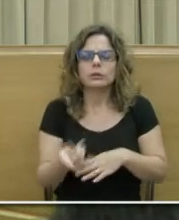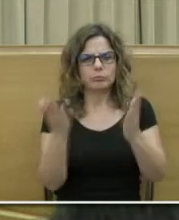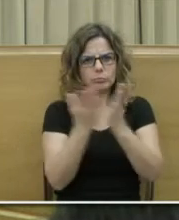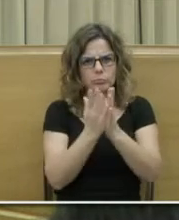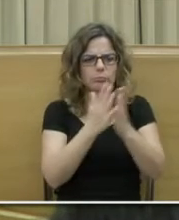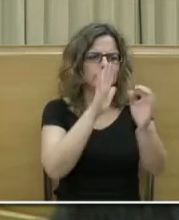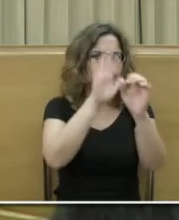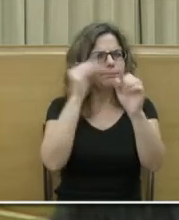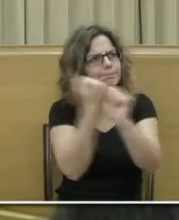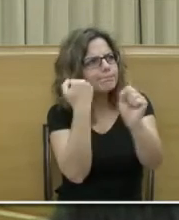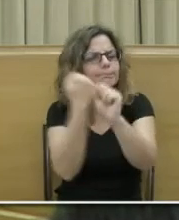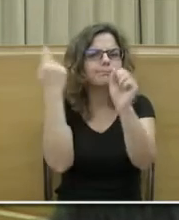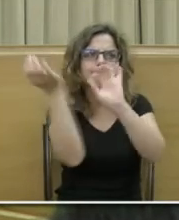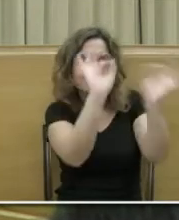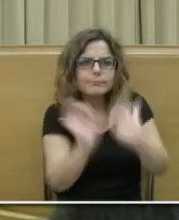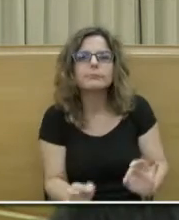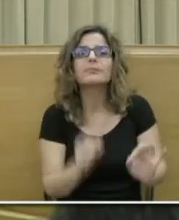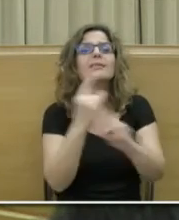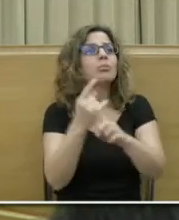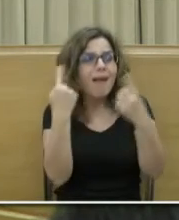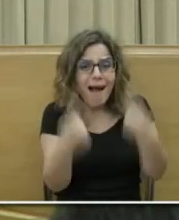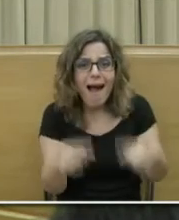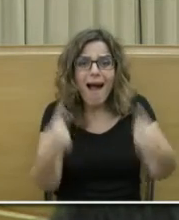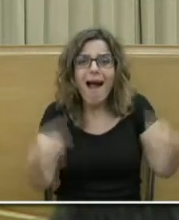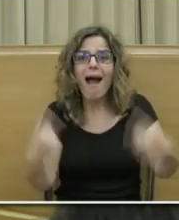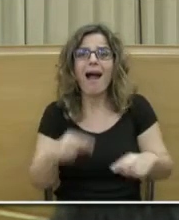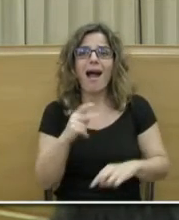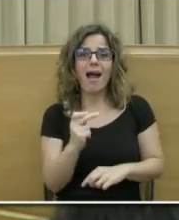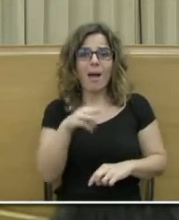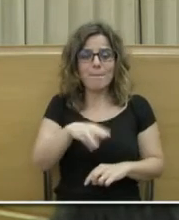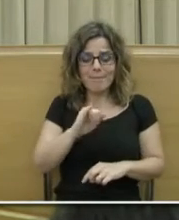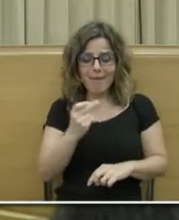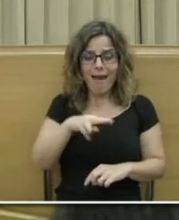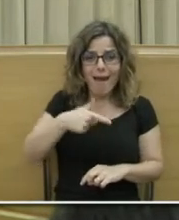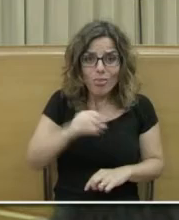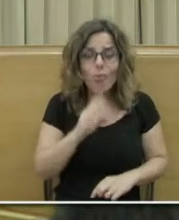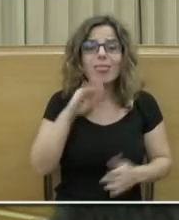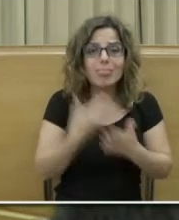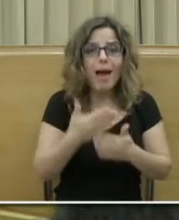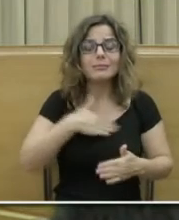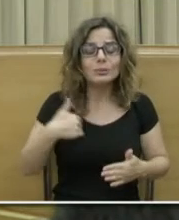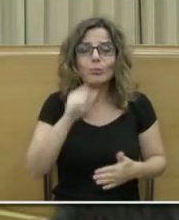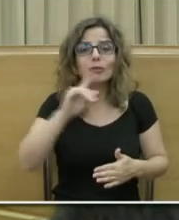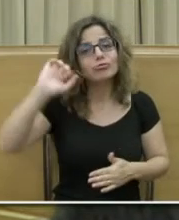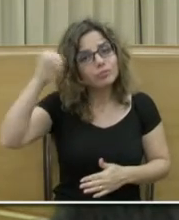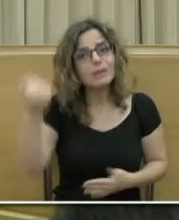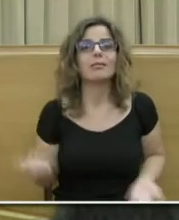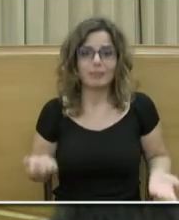escolas em virtude da existência de amianto que põe em causa a saúde, como disse, de cerca de